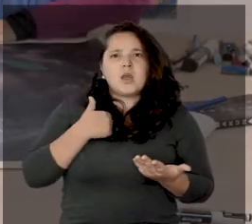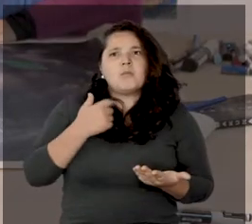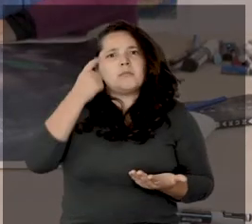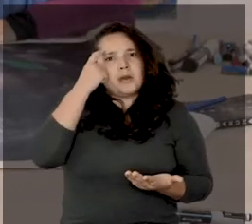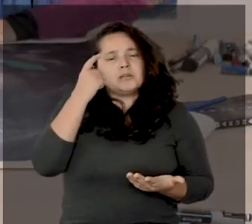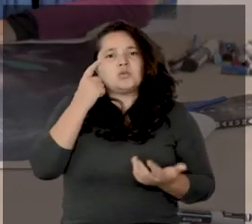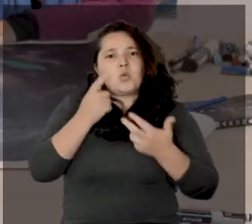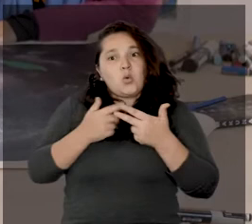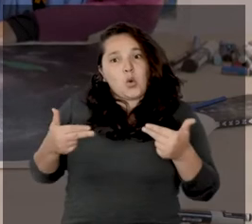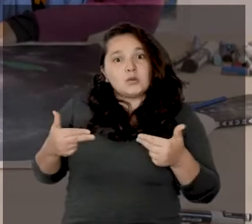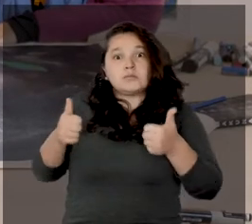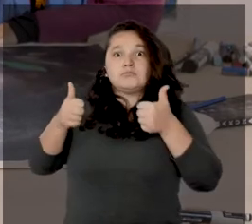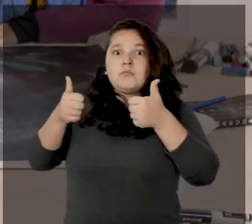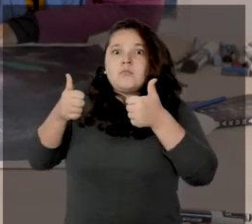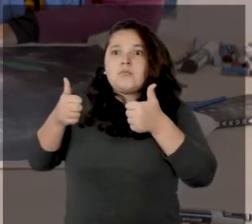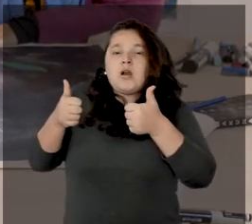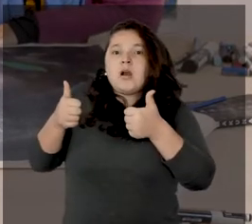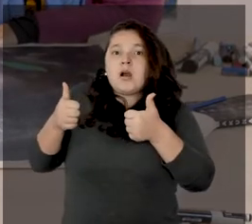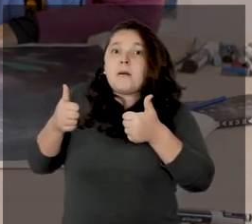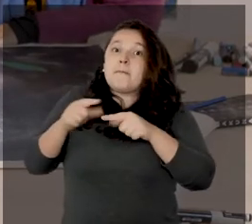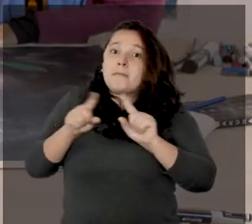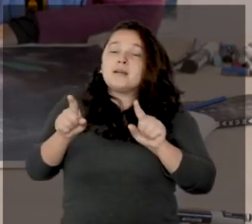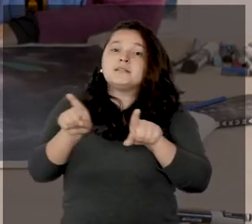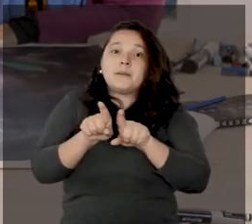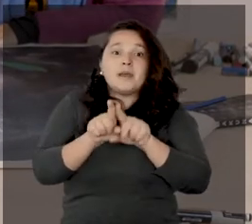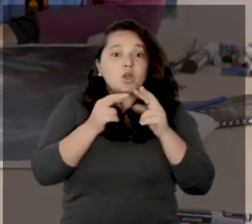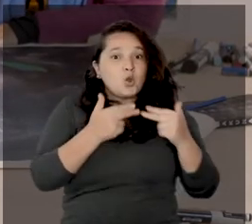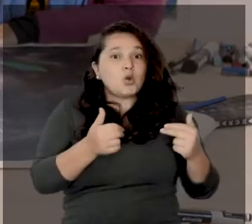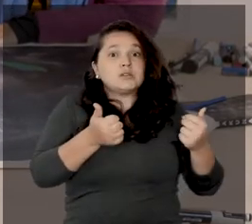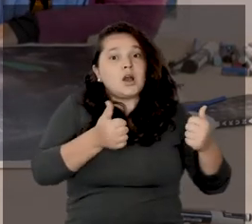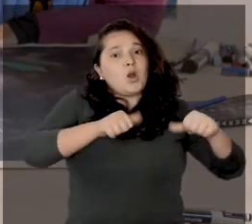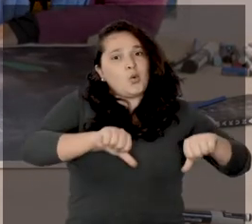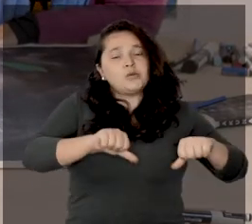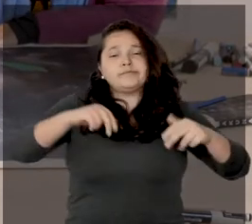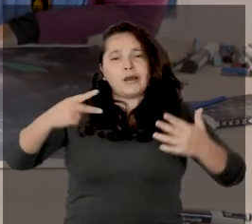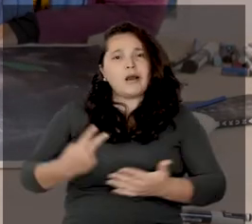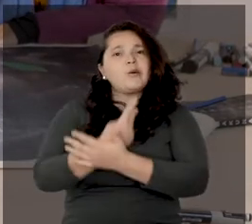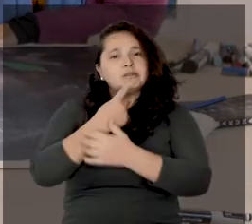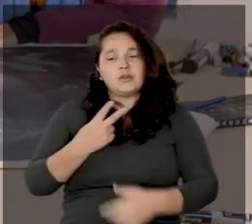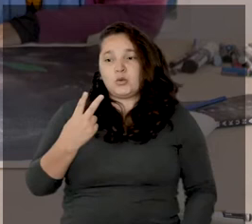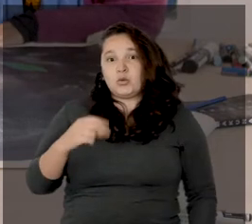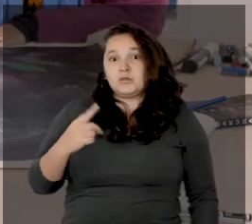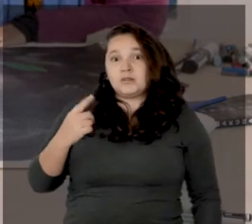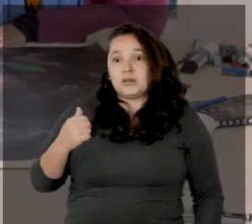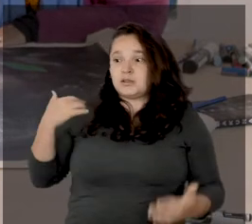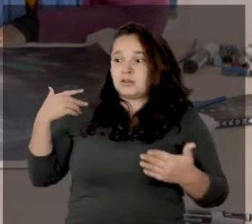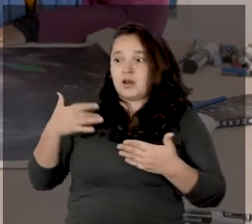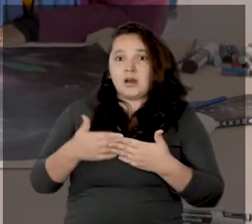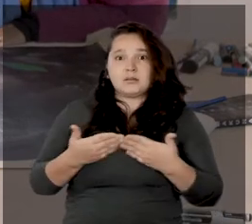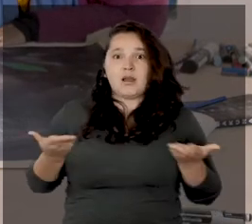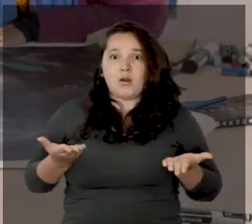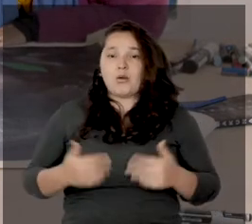muita coisa boa aconteceu, mas muita coisa ruim também, né? Nesse tempo, de 2017 para cá também aconteceu,